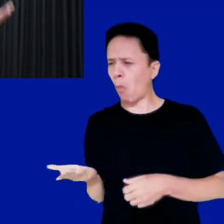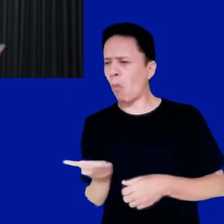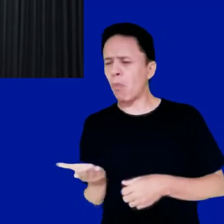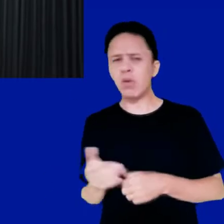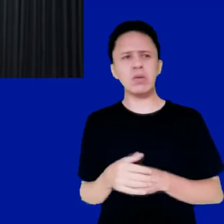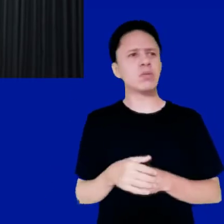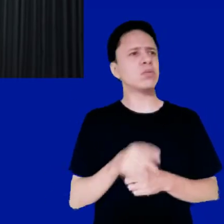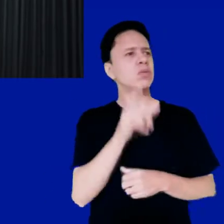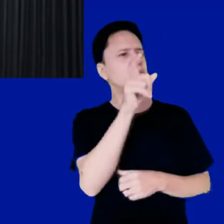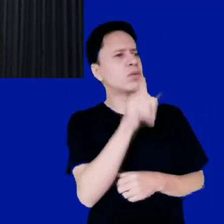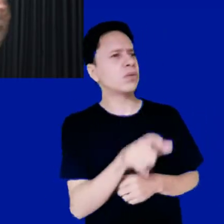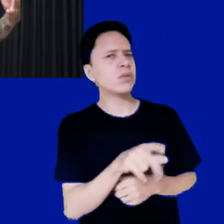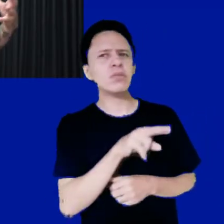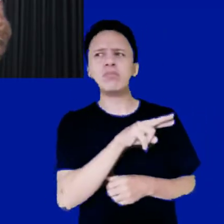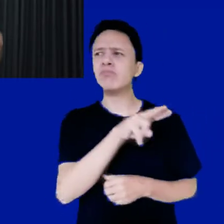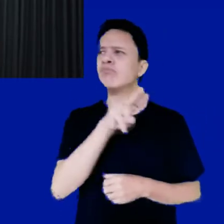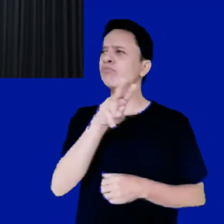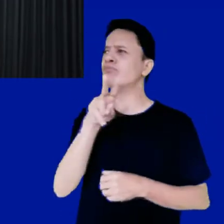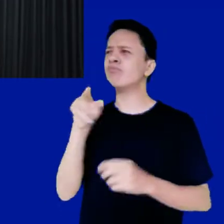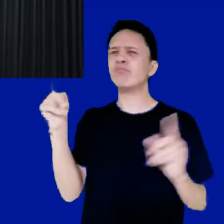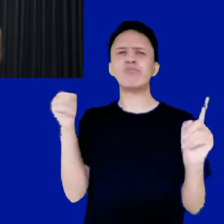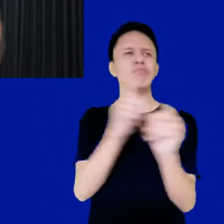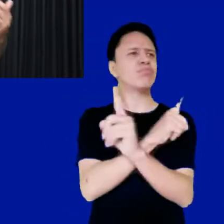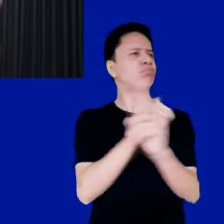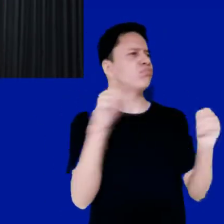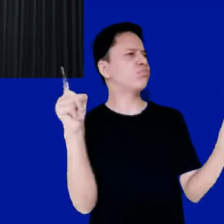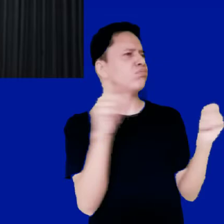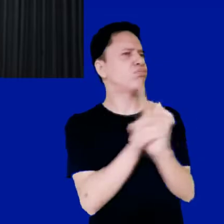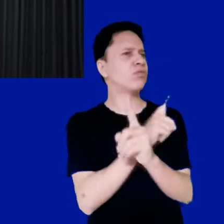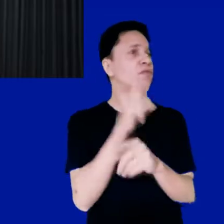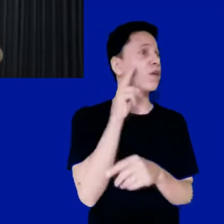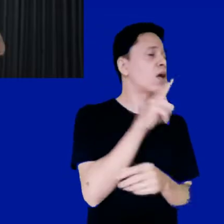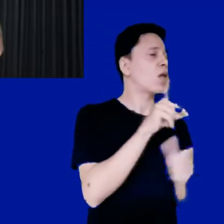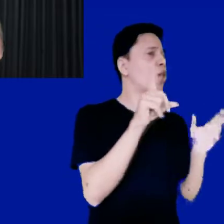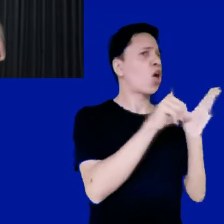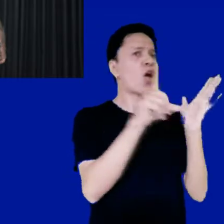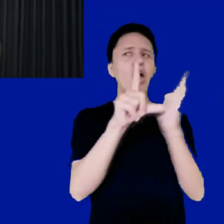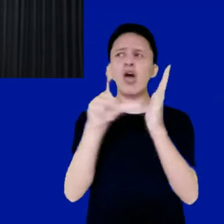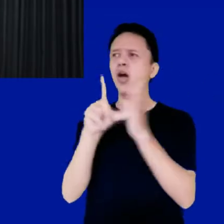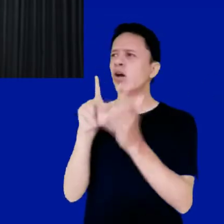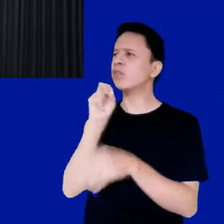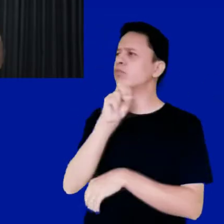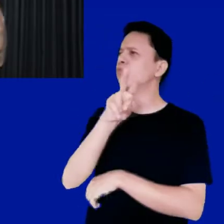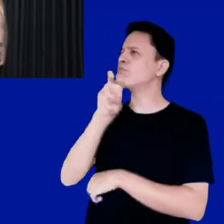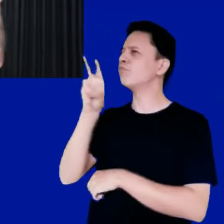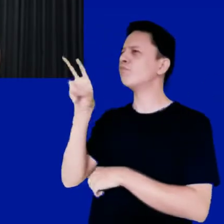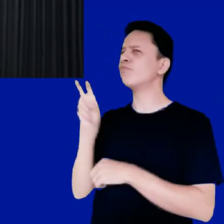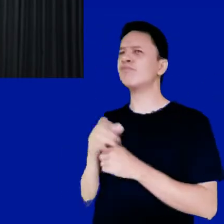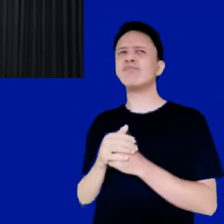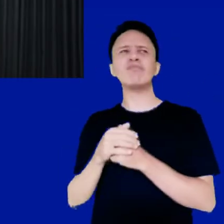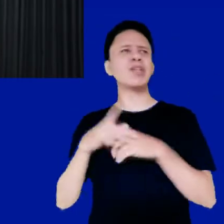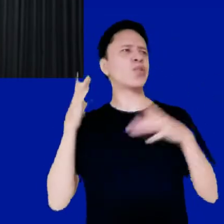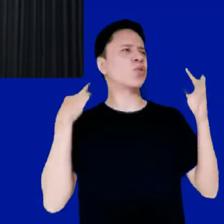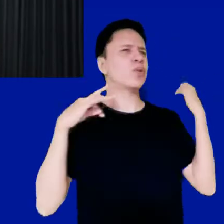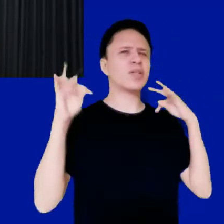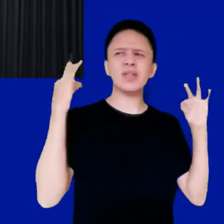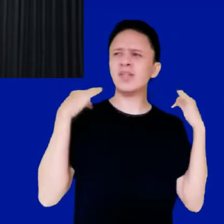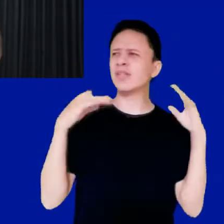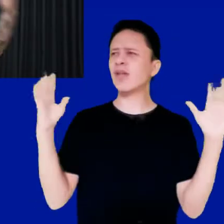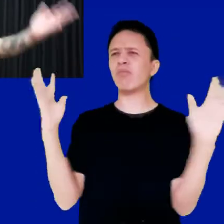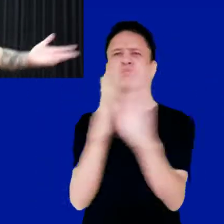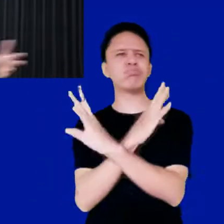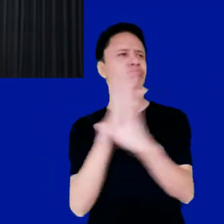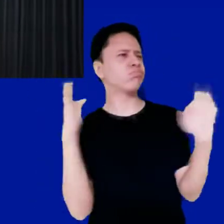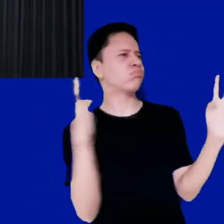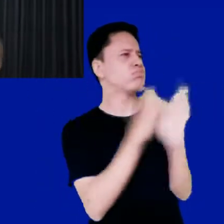percebendo as vitrines, percebendo as pessoas indo e vindo, né? Pessoas com trajes de trabalho, outras com trajes